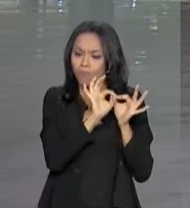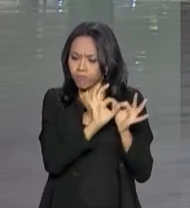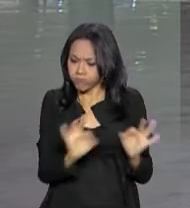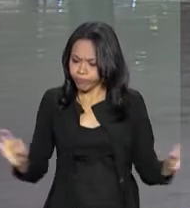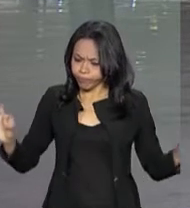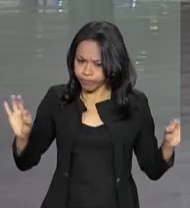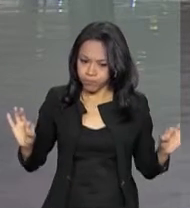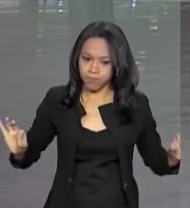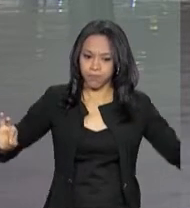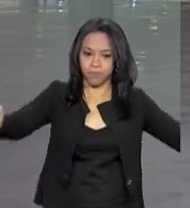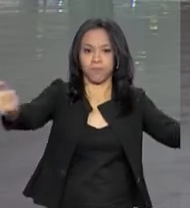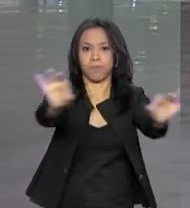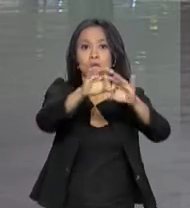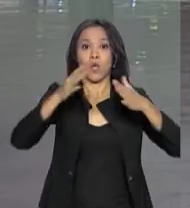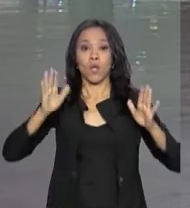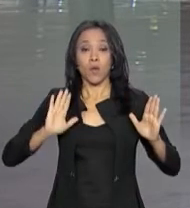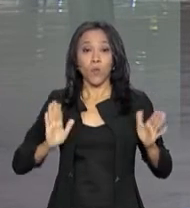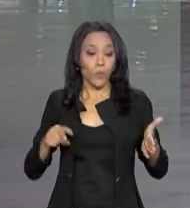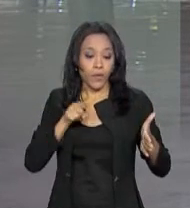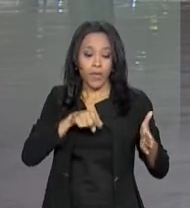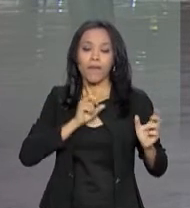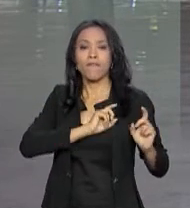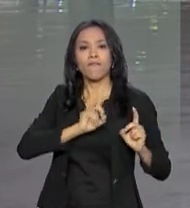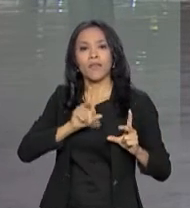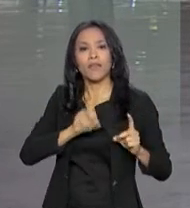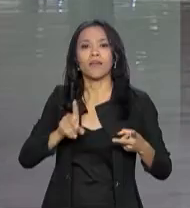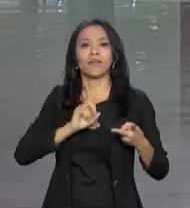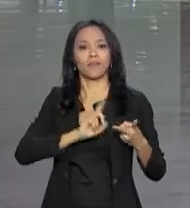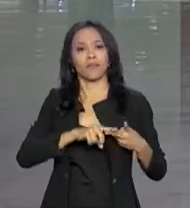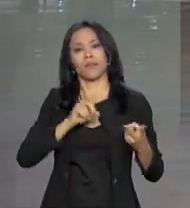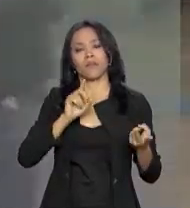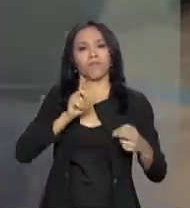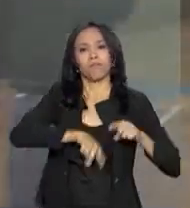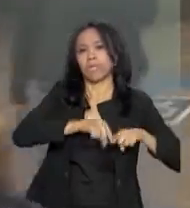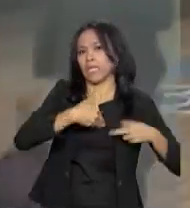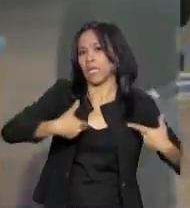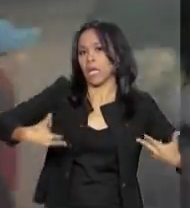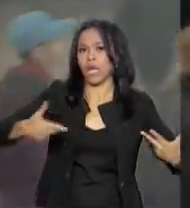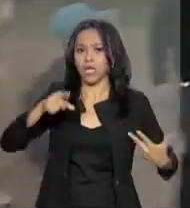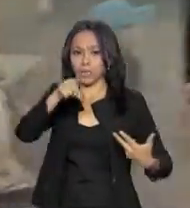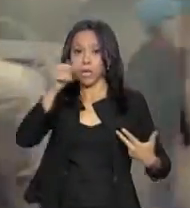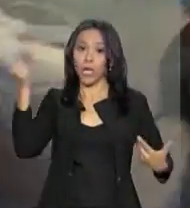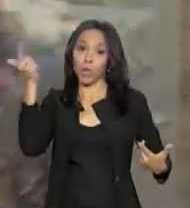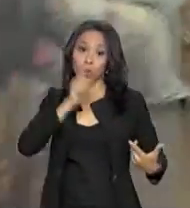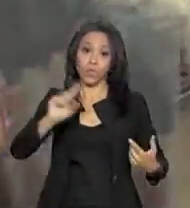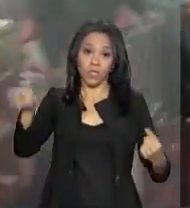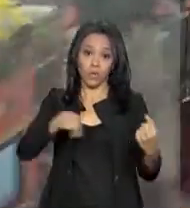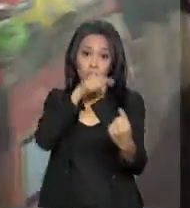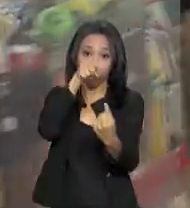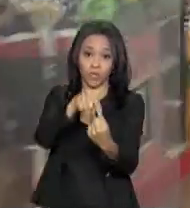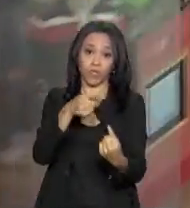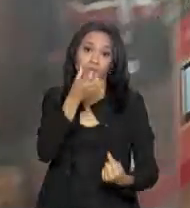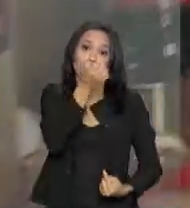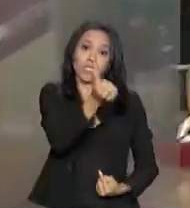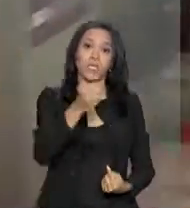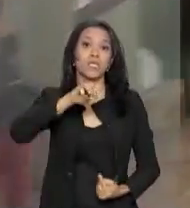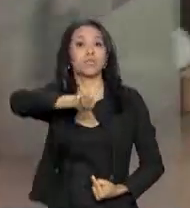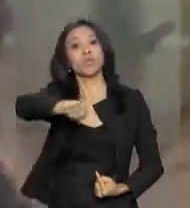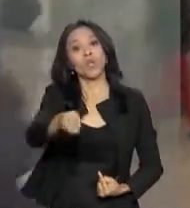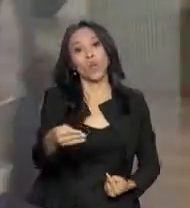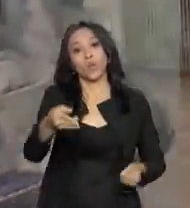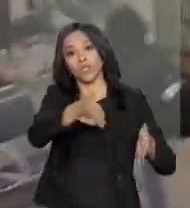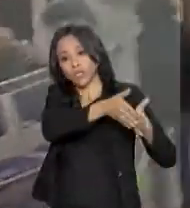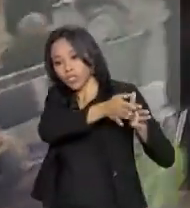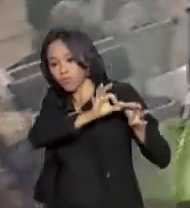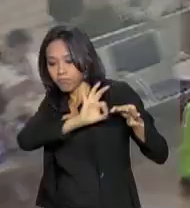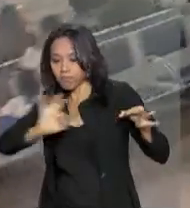área destinada à venda de produtos e serviços nos terminais para chegar a essa meta aí de 6 milhões de metros